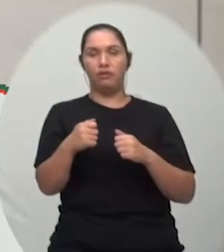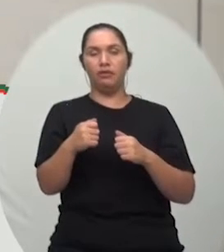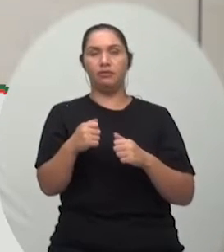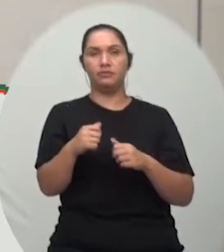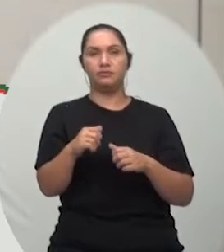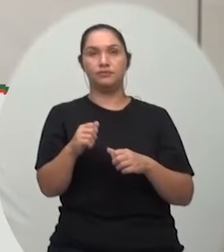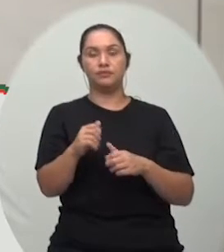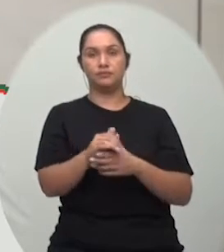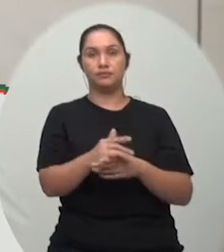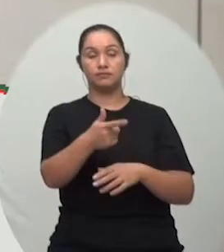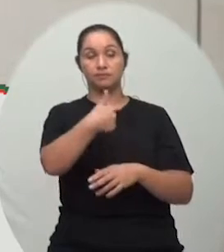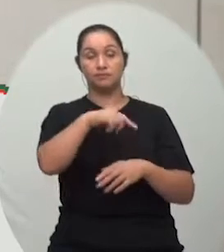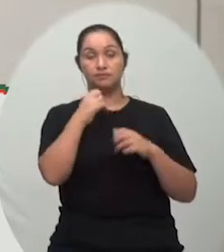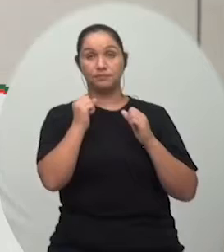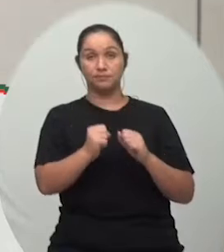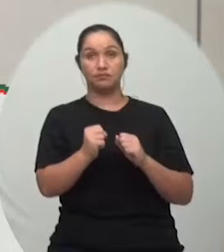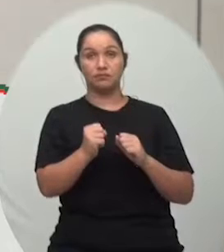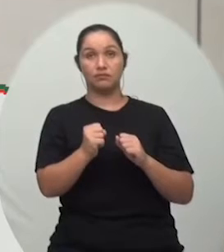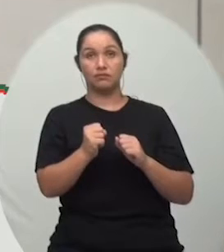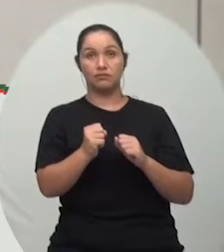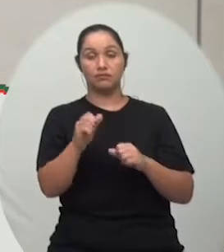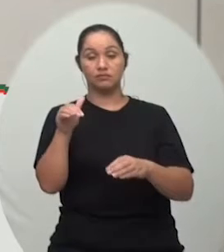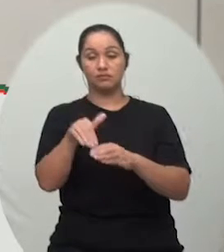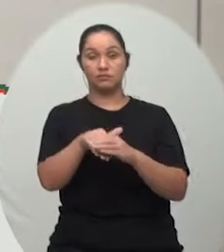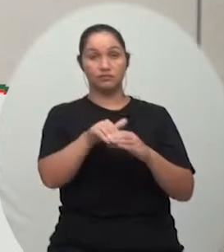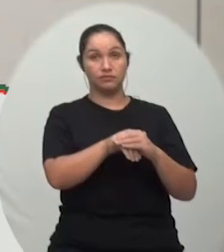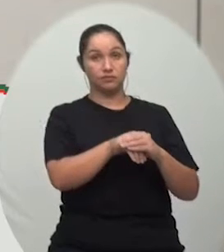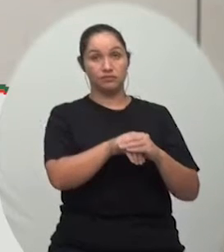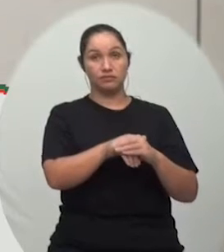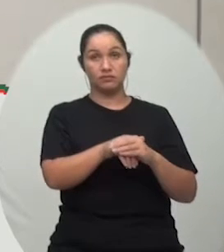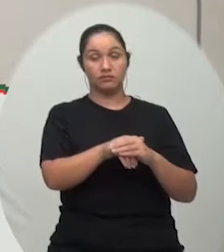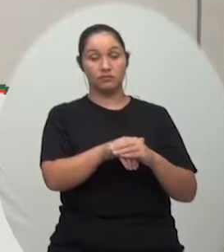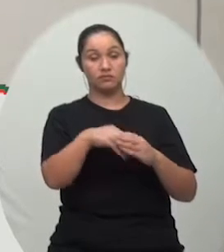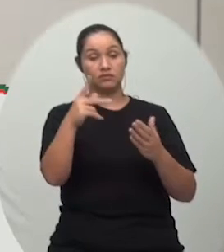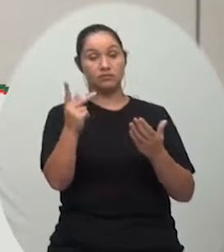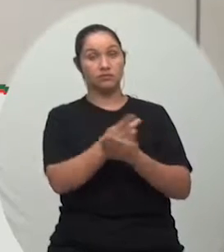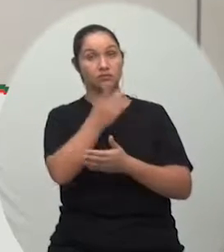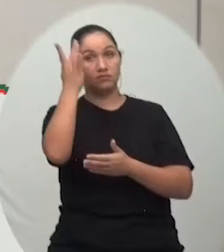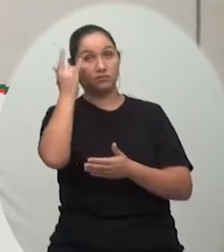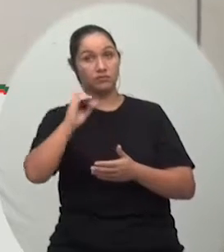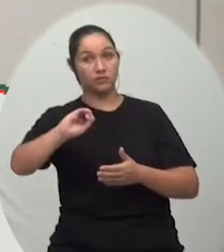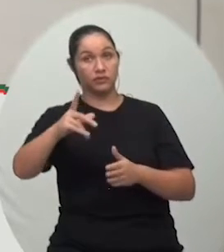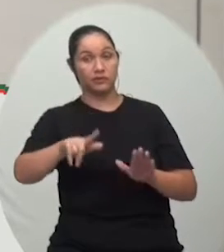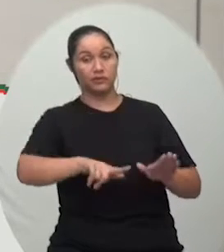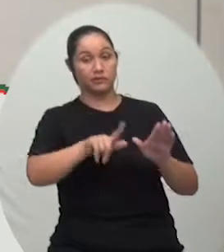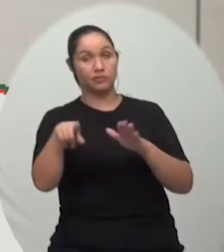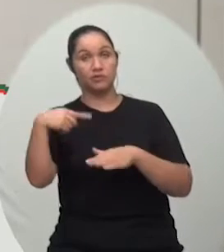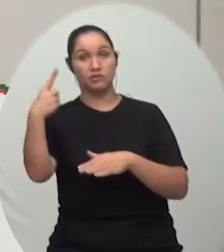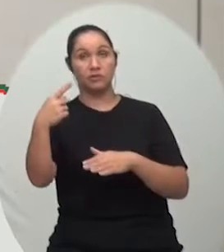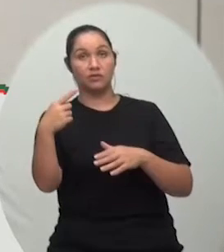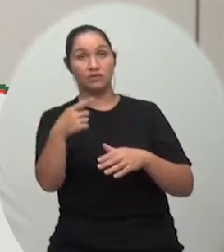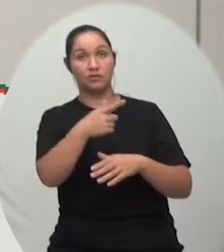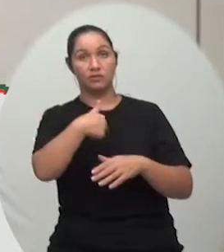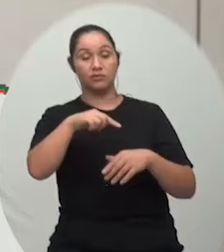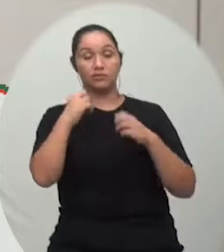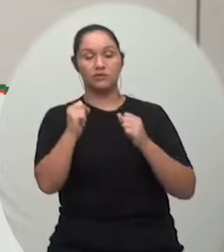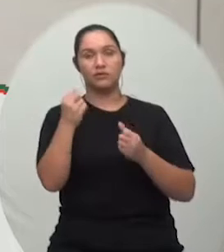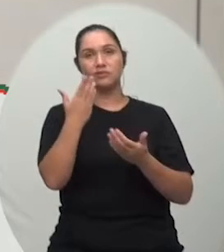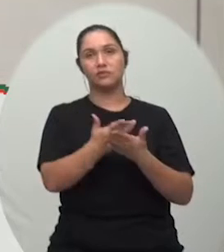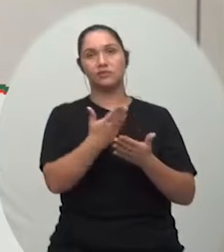sabe a gente não poderia estar adiando essa votação para amanhã ou para a semana que vem, até para a gente ajustar esse detalhe, ô, vereador.